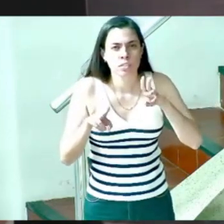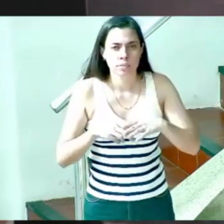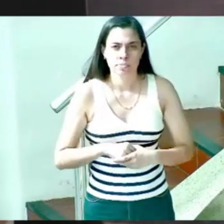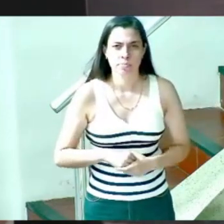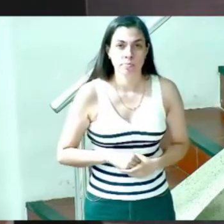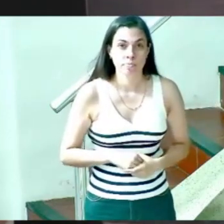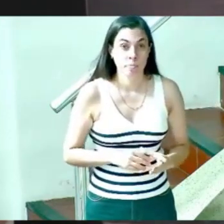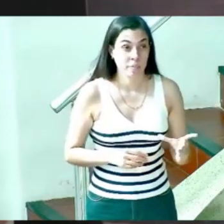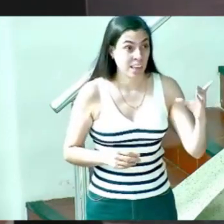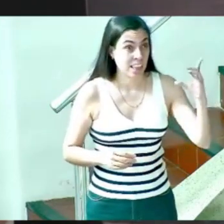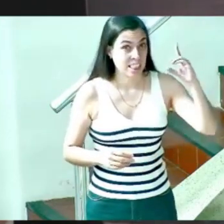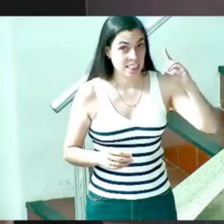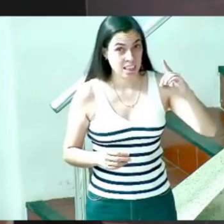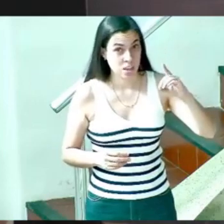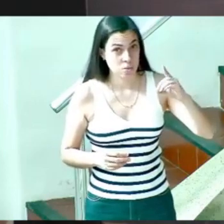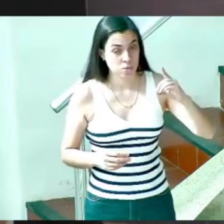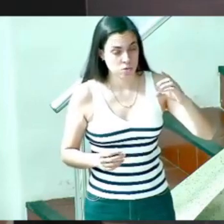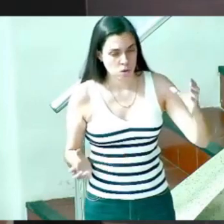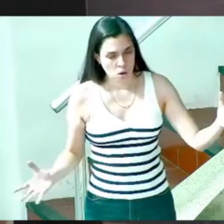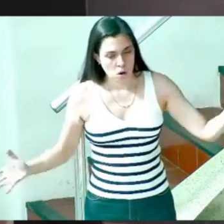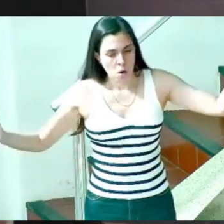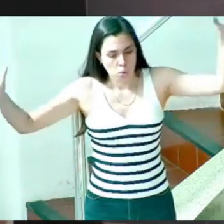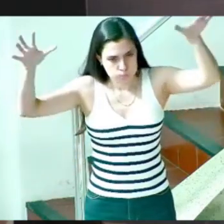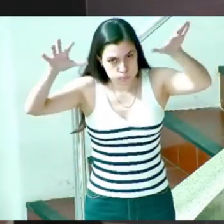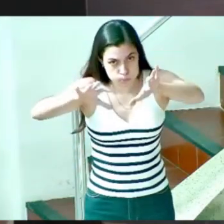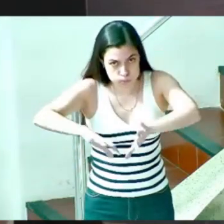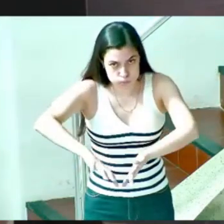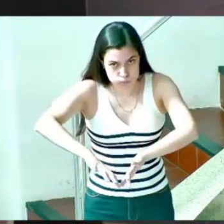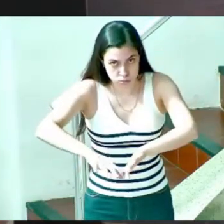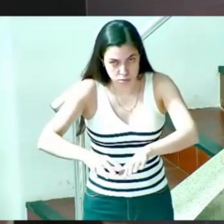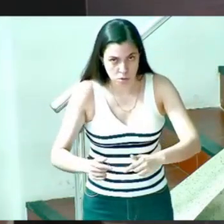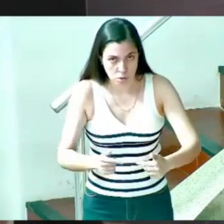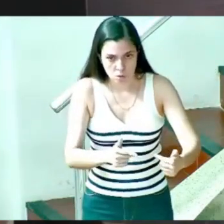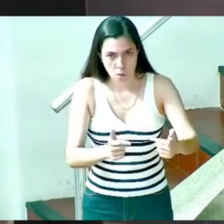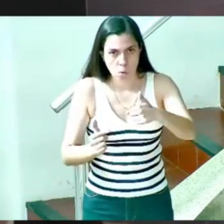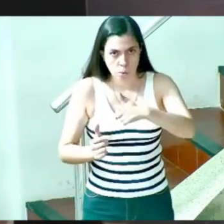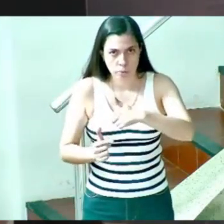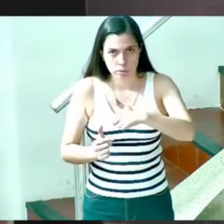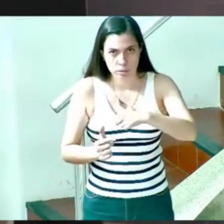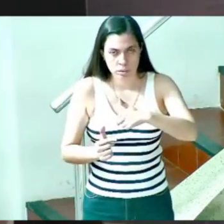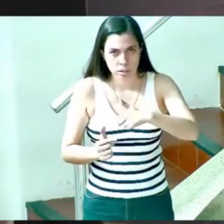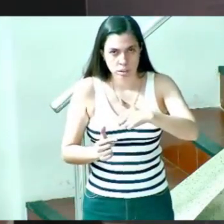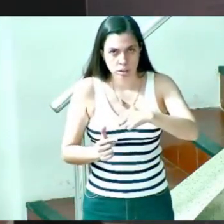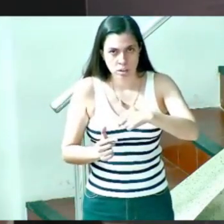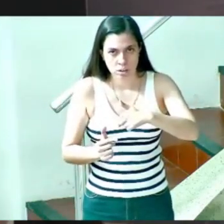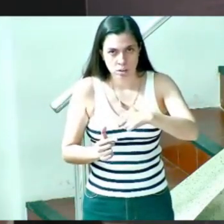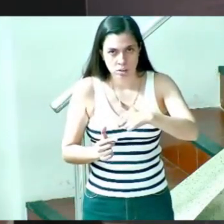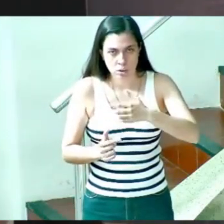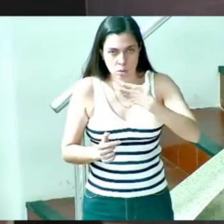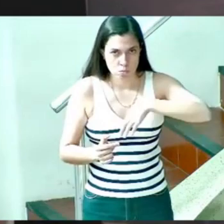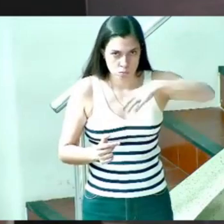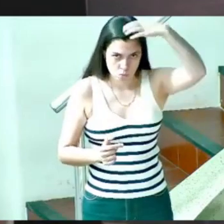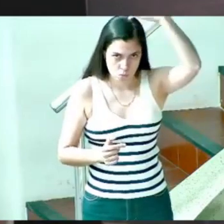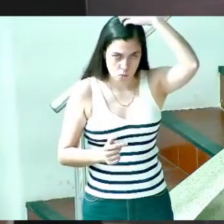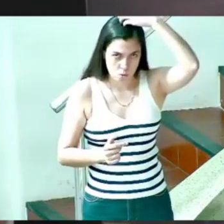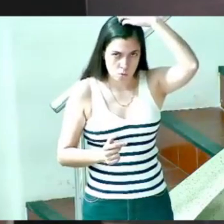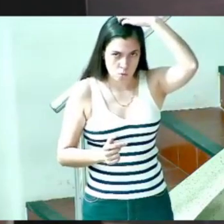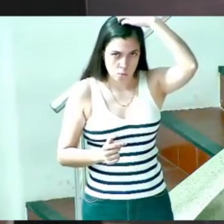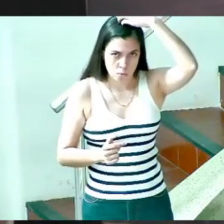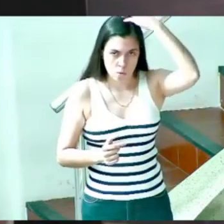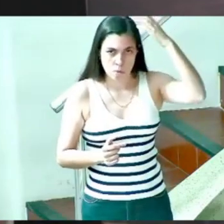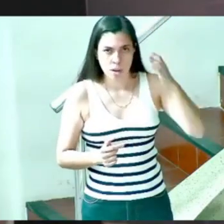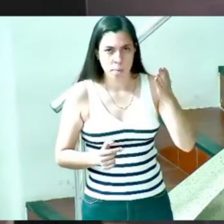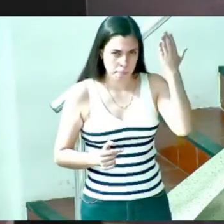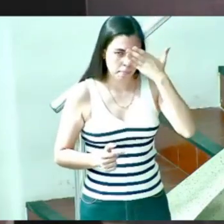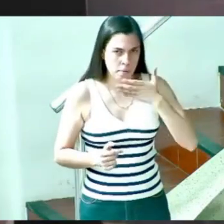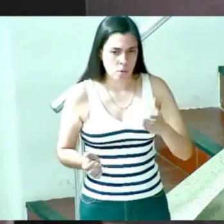julgamento, eliminando todo o exército do maior império da antiguidade, o Império Egípcio. Eles